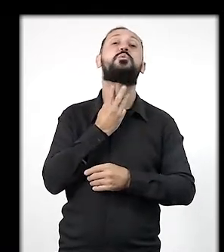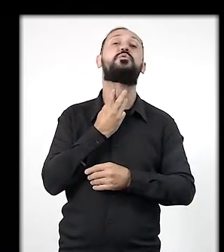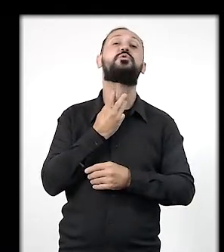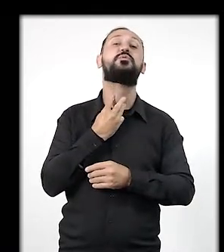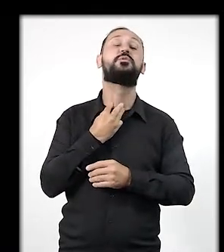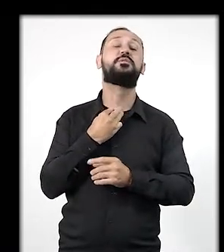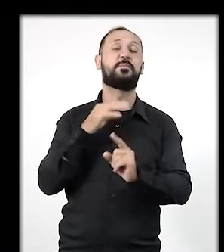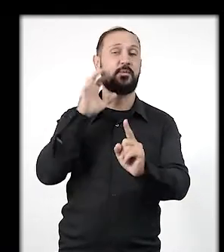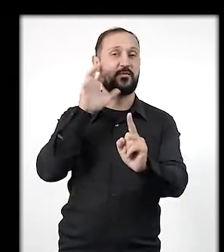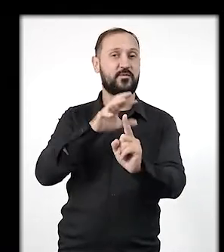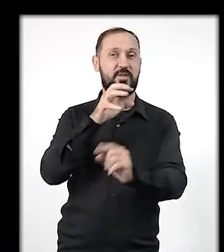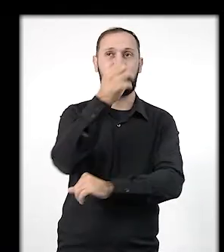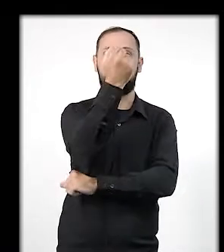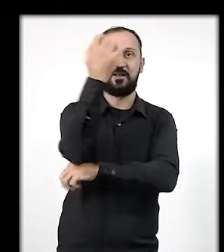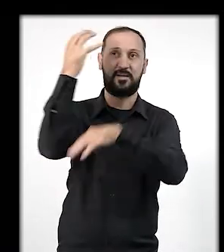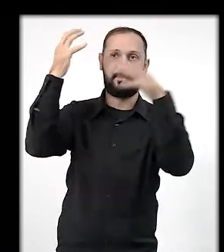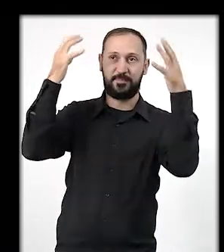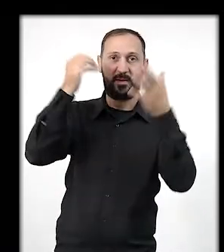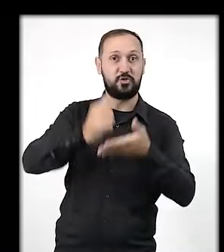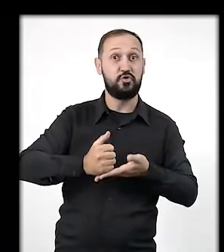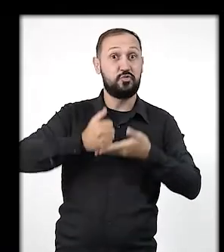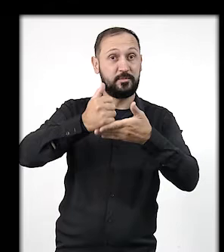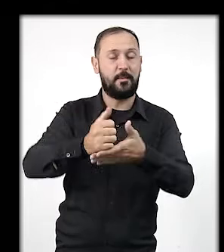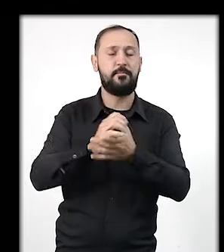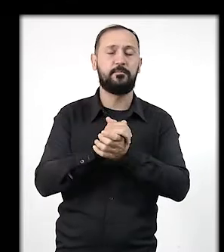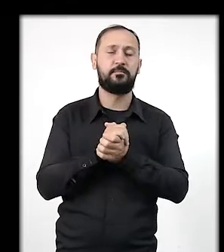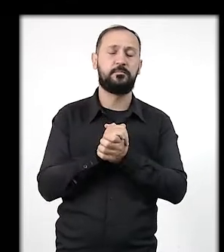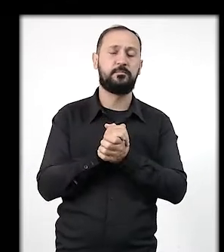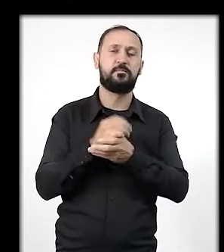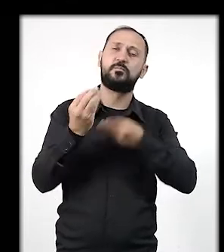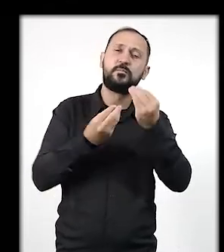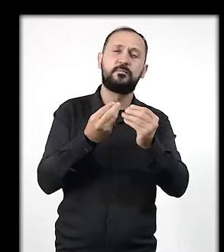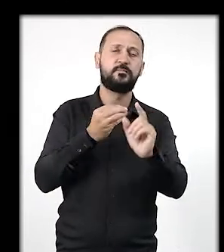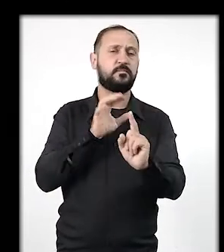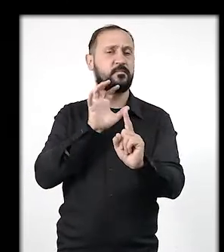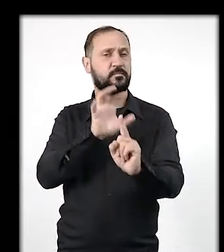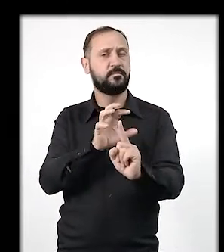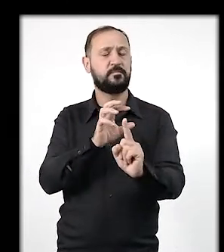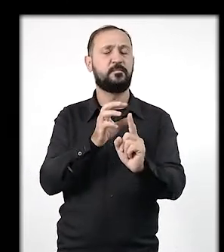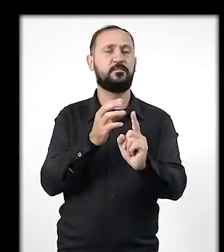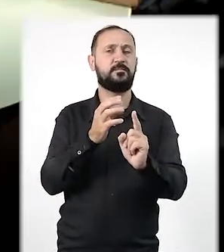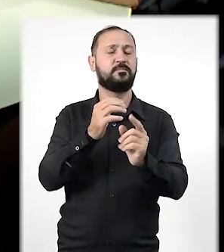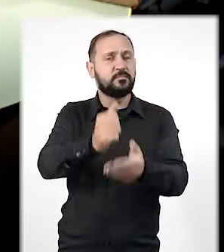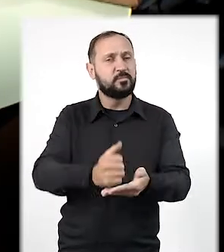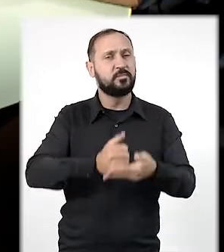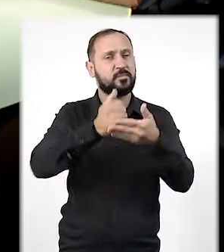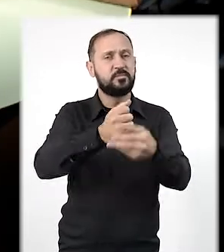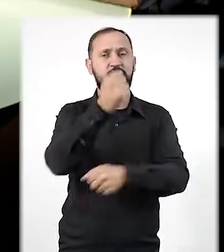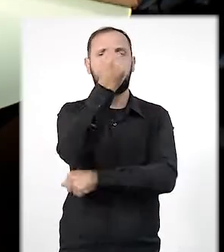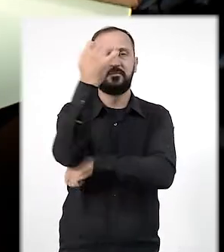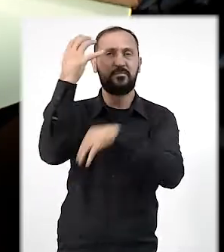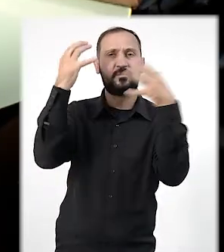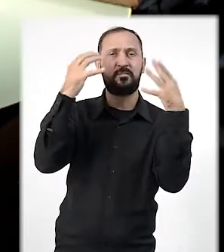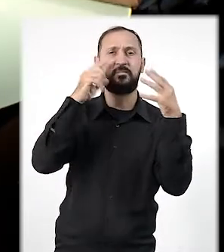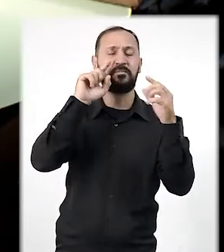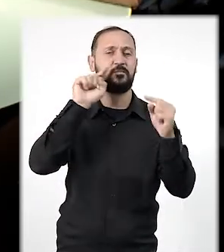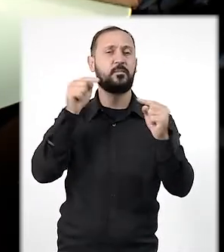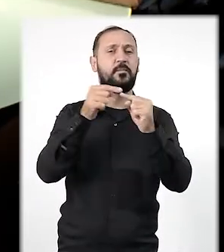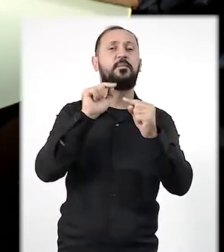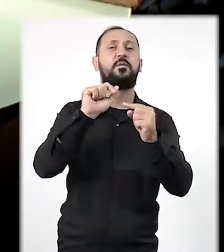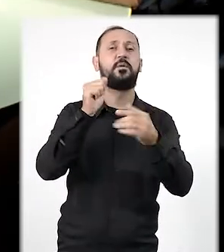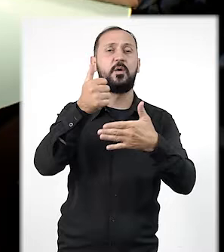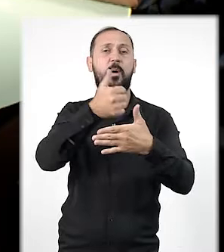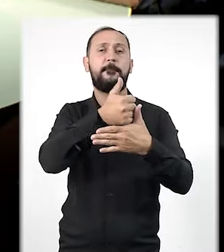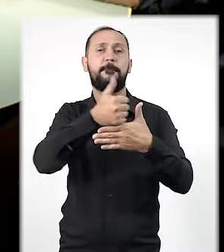gerar ou não impacto ambiental. Agora a questão é como é que ele gera esse impacto ambiental, né, que está muito atrelado à questão